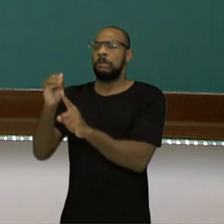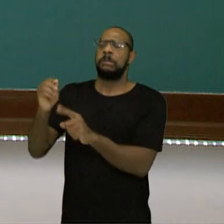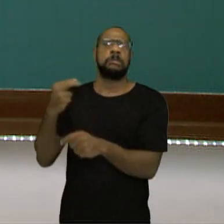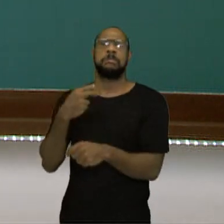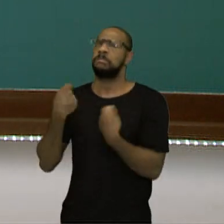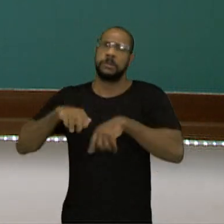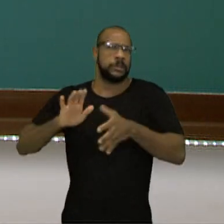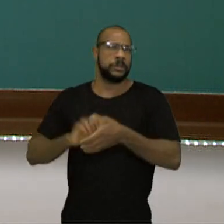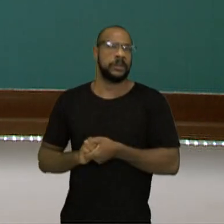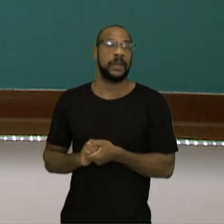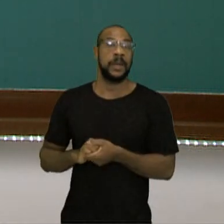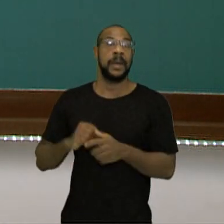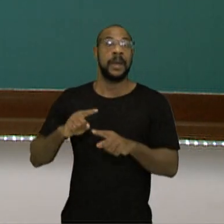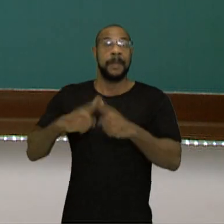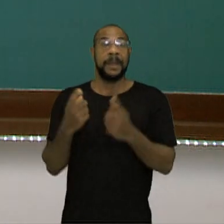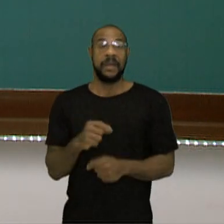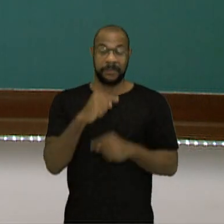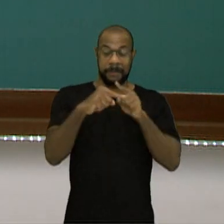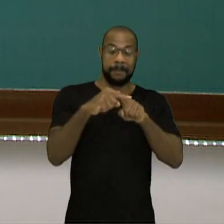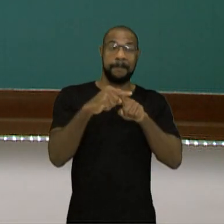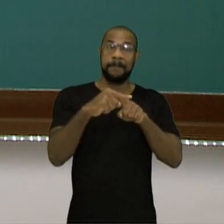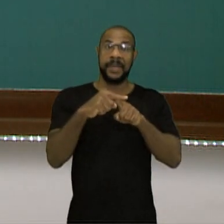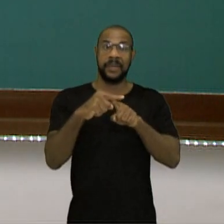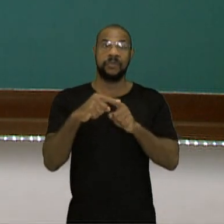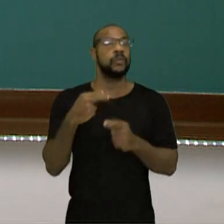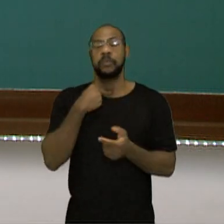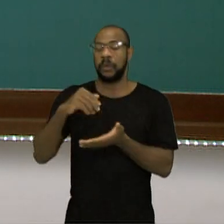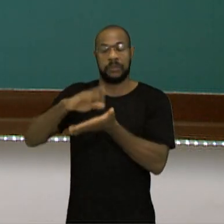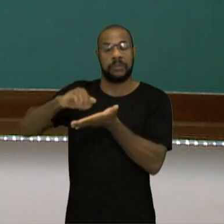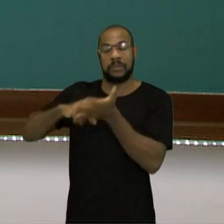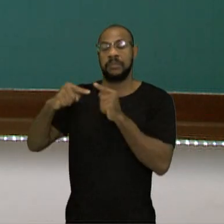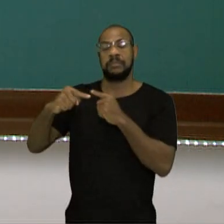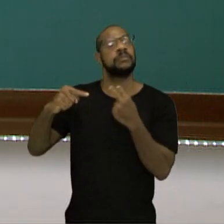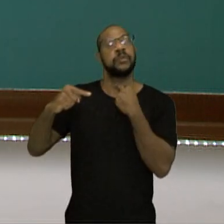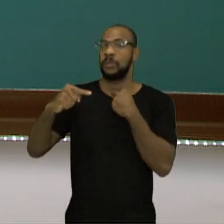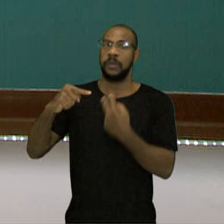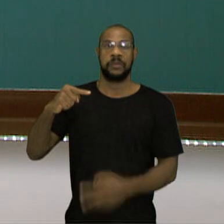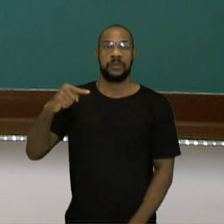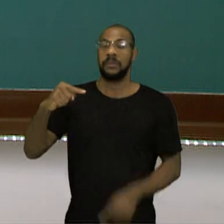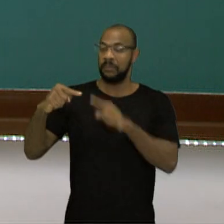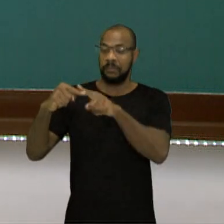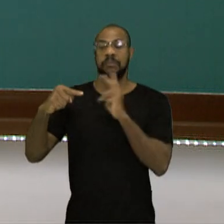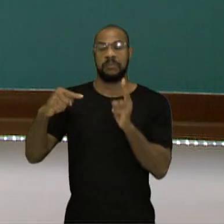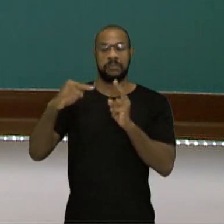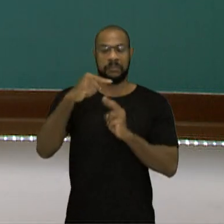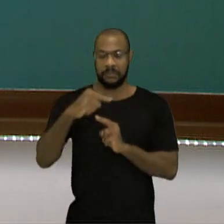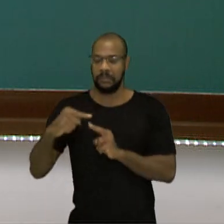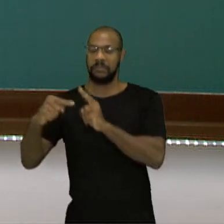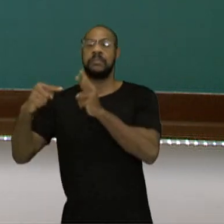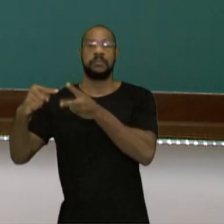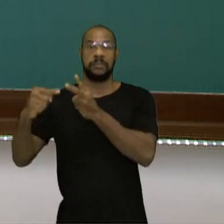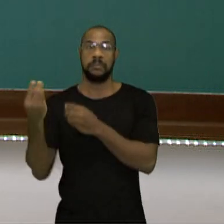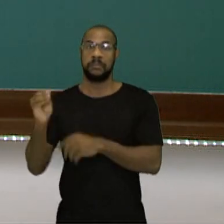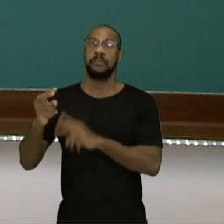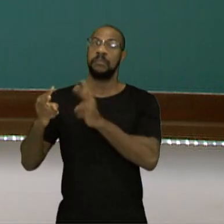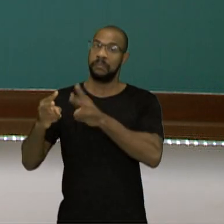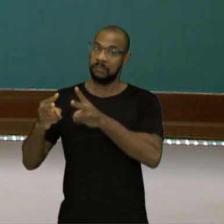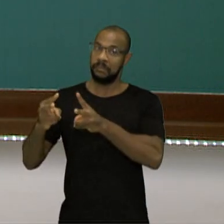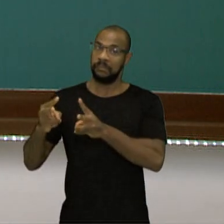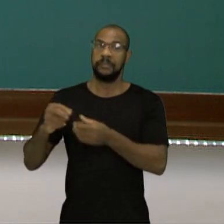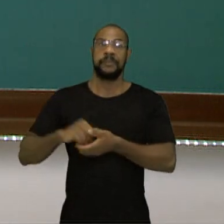sinal de mais, mas o sinal de menos eu não posso retirar. Então, muita atenção com isso daqui. O sinal de menos não pode desaparecer.